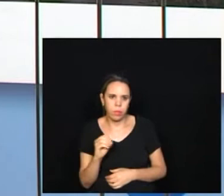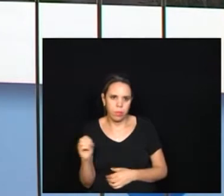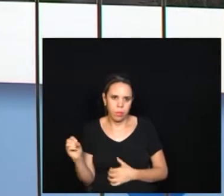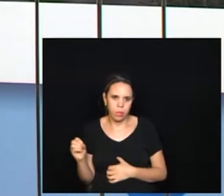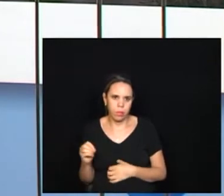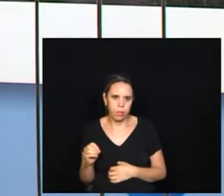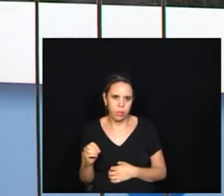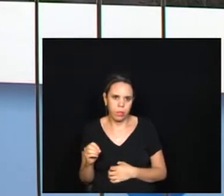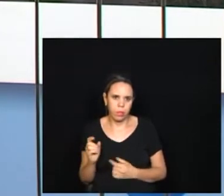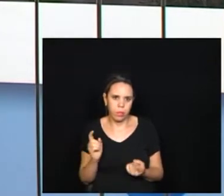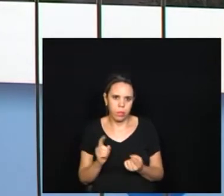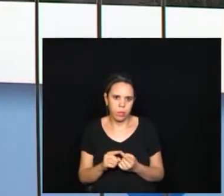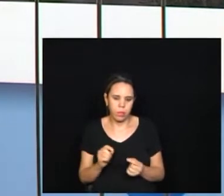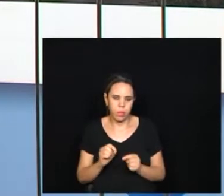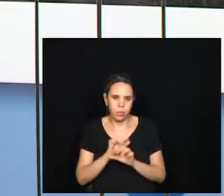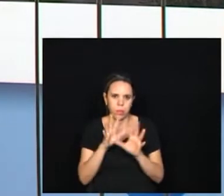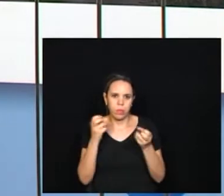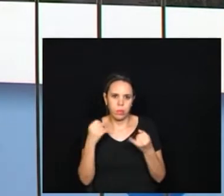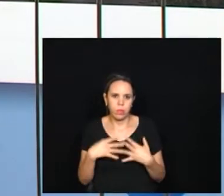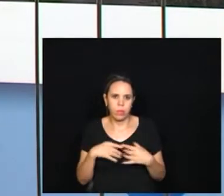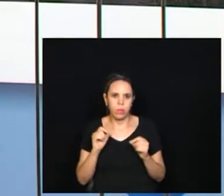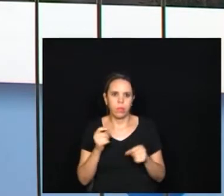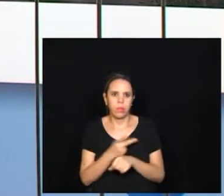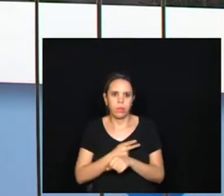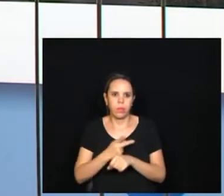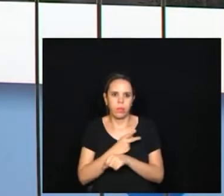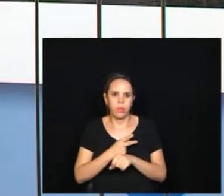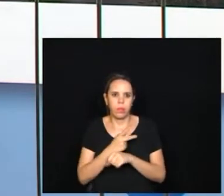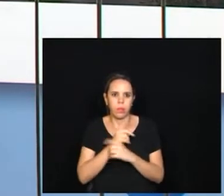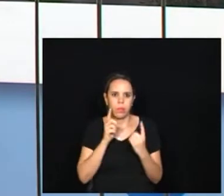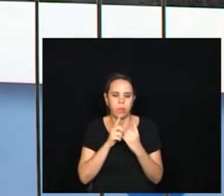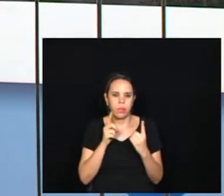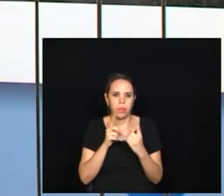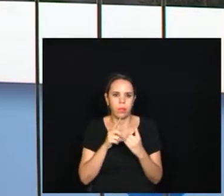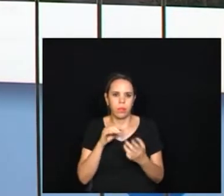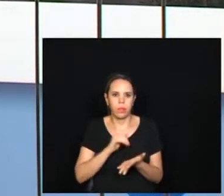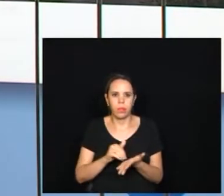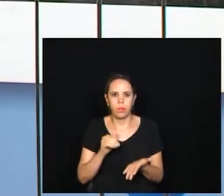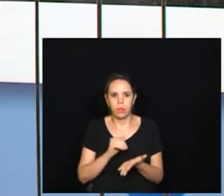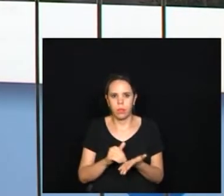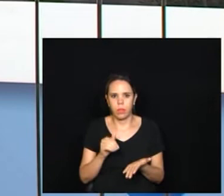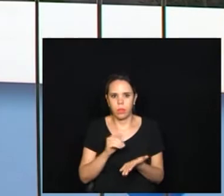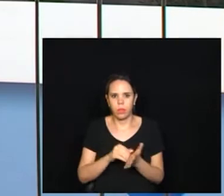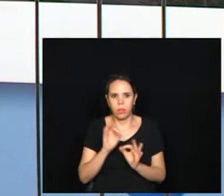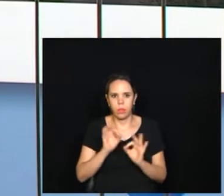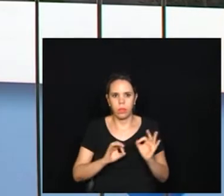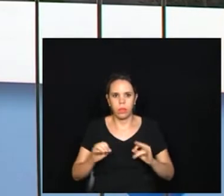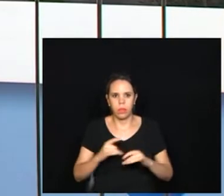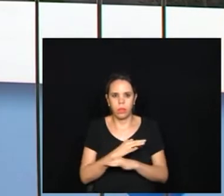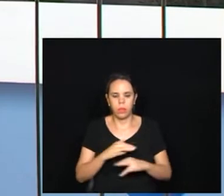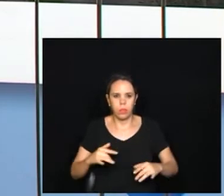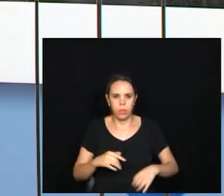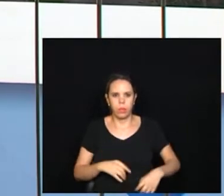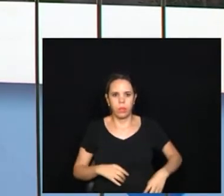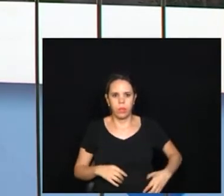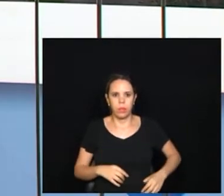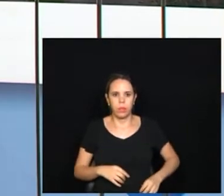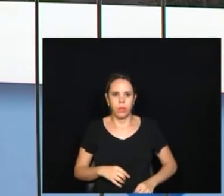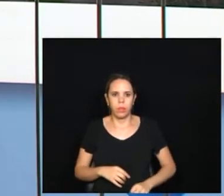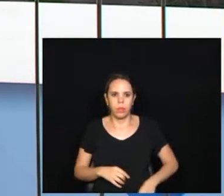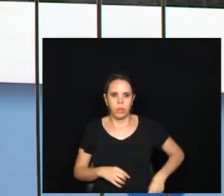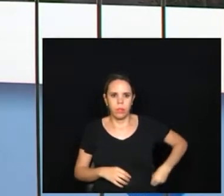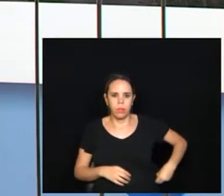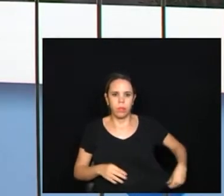3766-2300, com a finalidade de esclarecer quem procura pelos serviços da Secretaria de Planejamento e Urbanismo